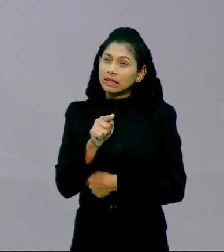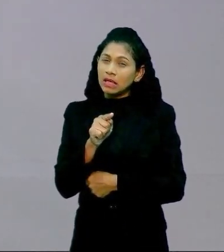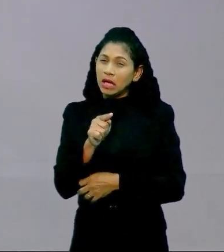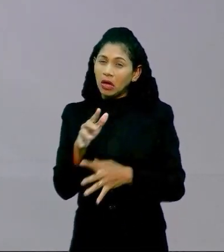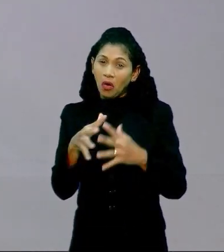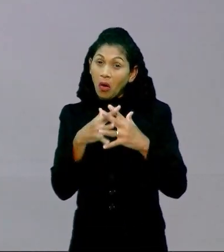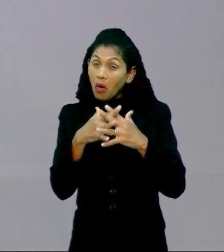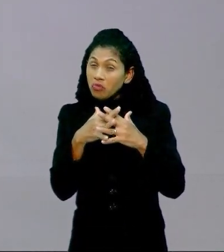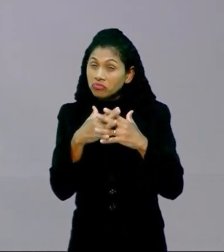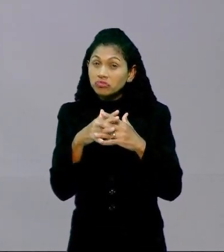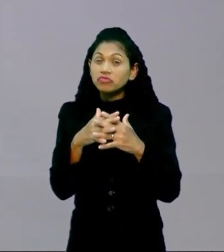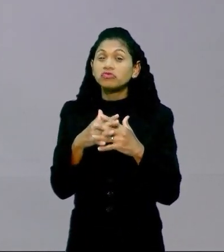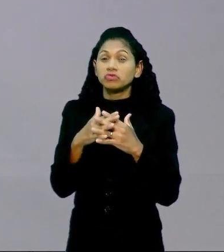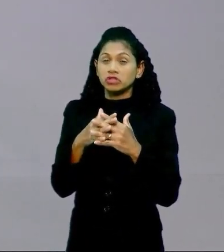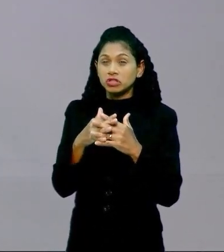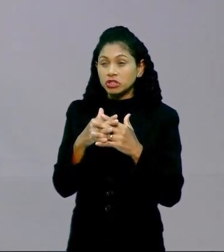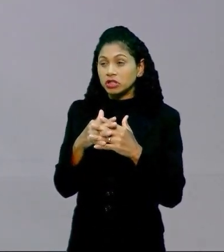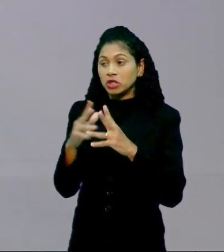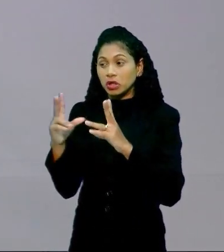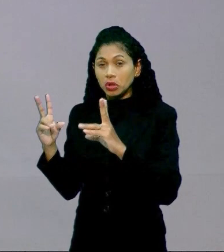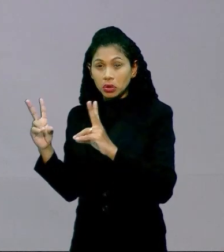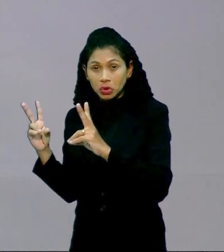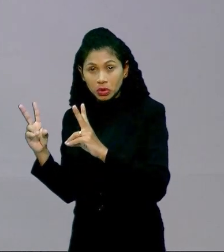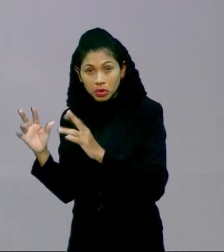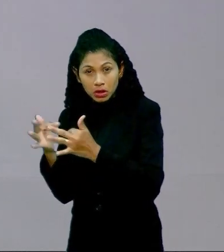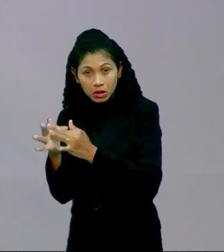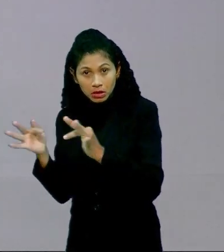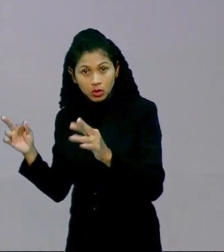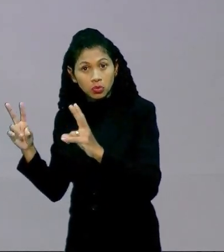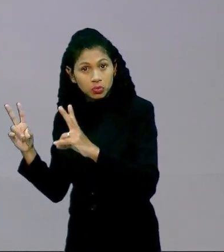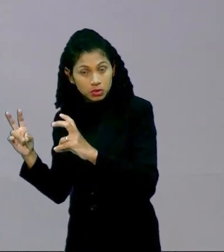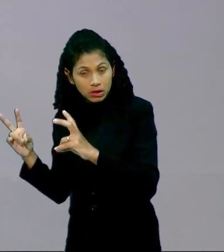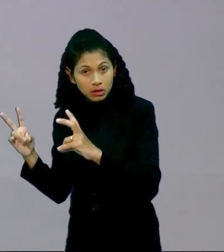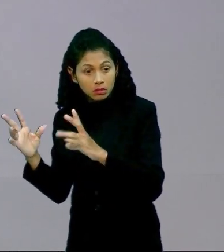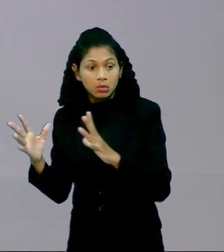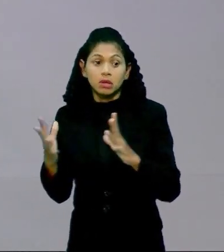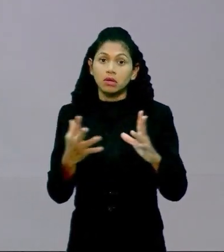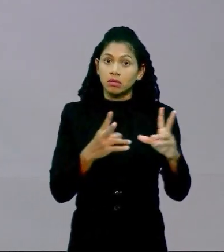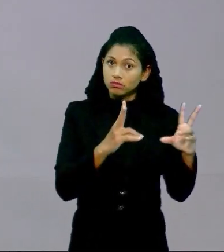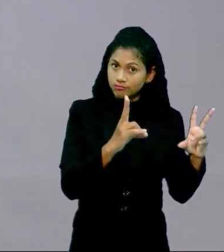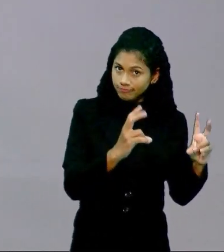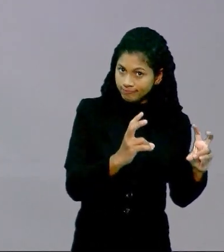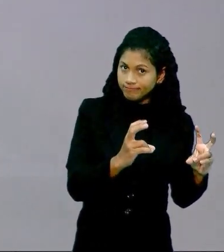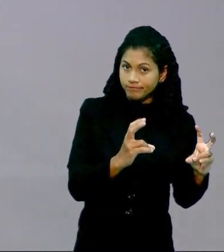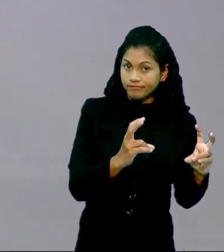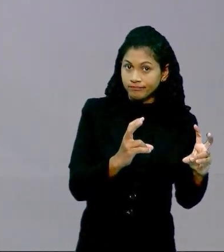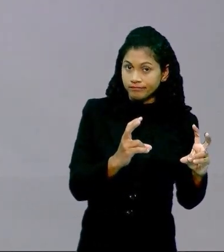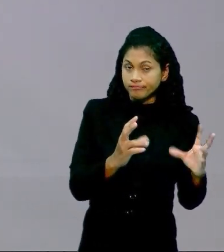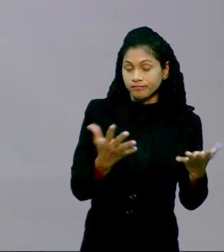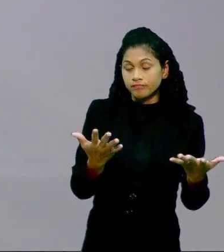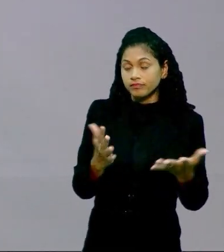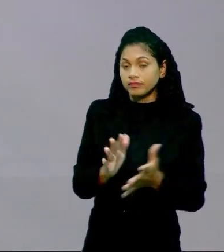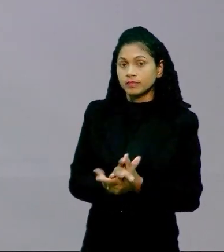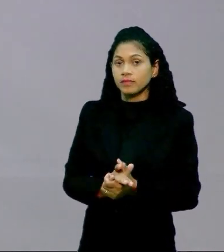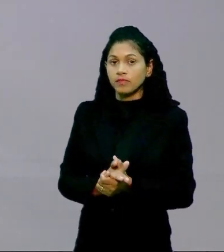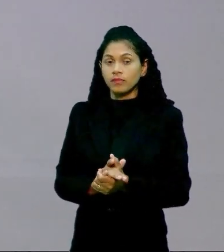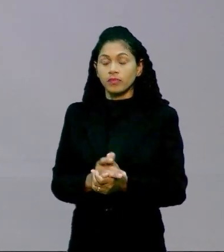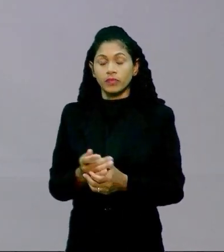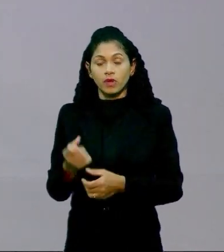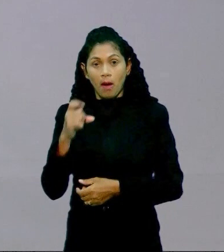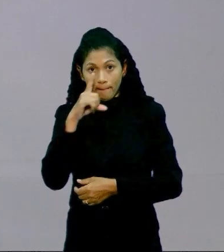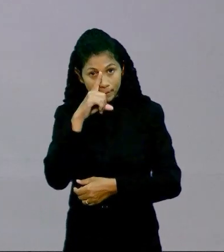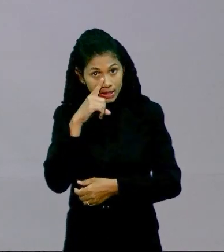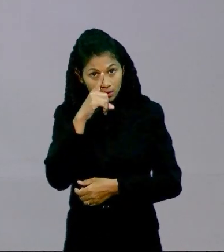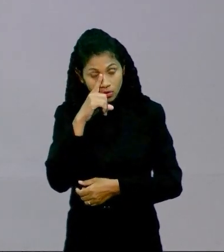seguro para nós estudantes fazermos é escolher primeiro o tema, desenvolver o tema e ao final aí atribuir um